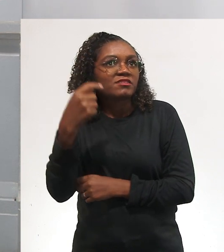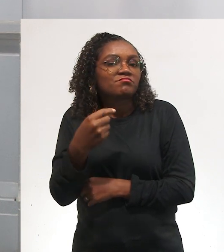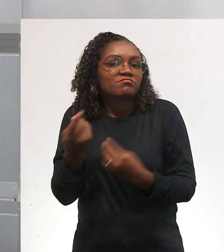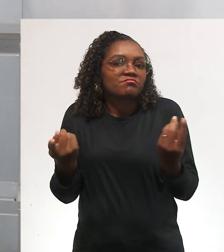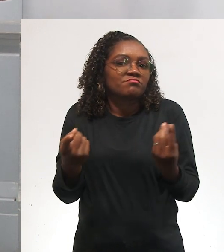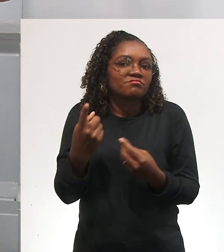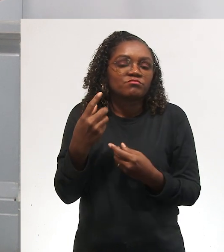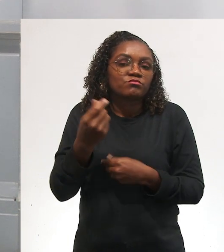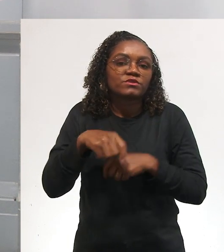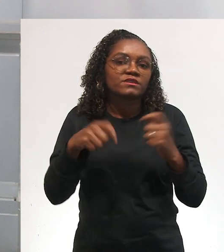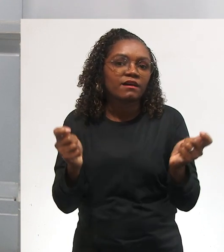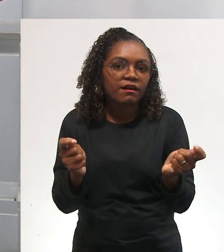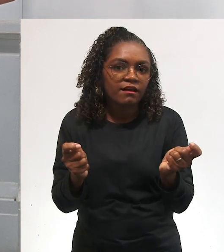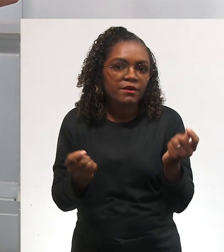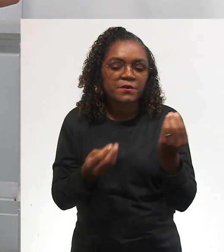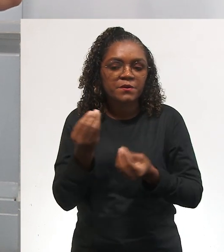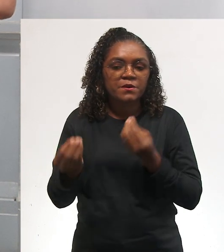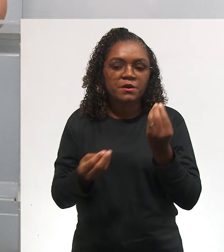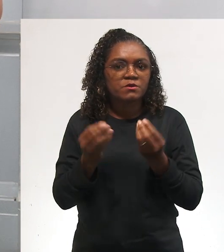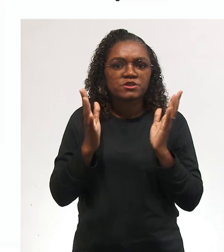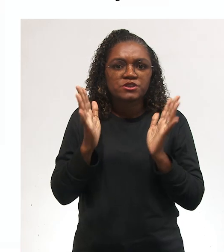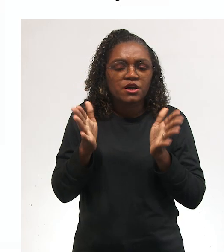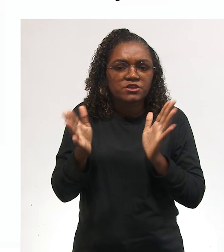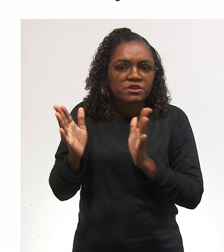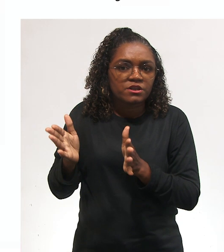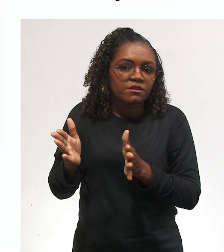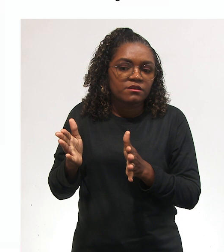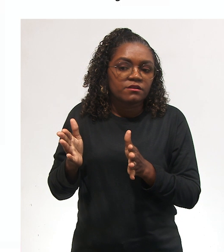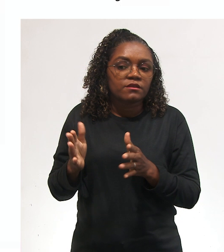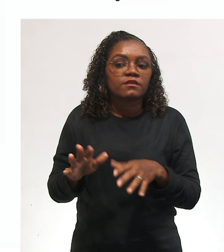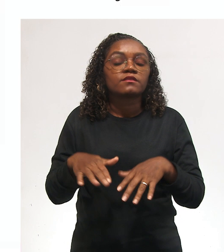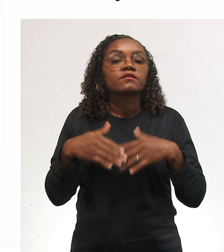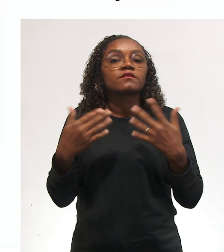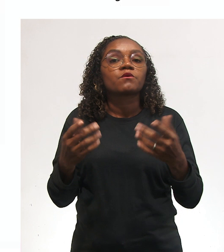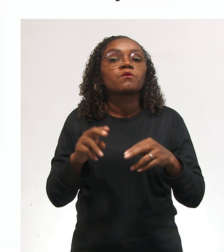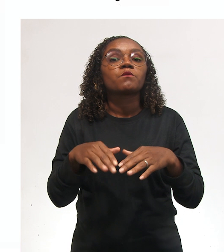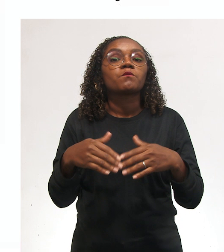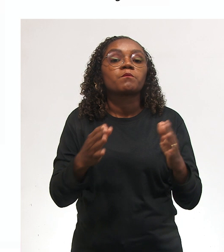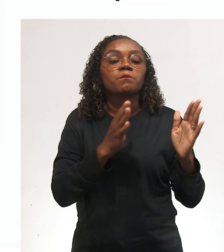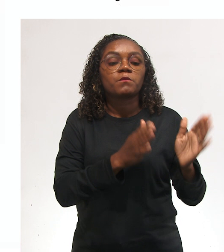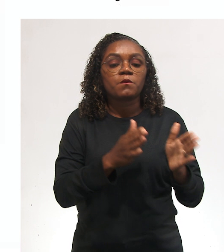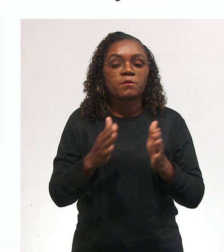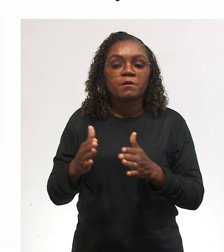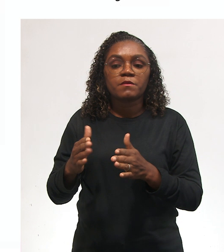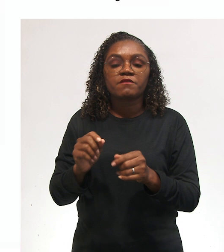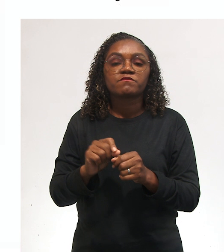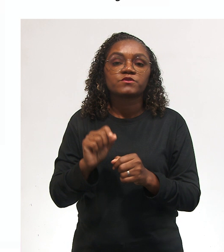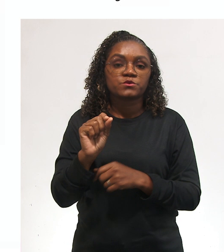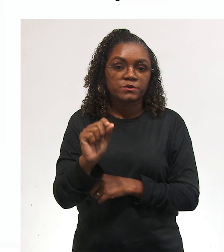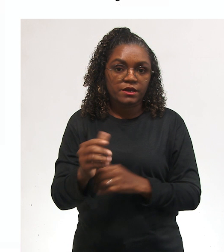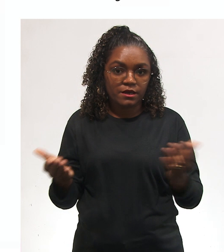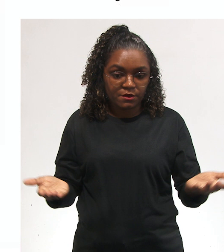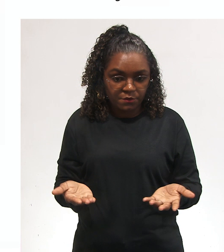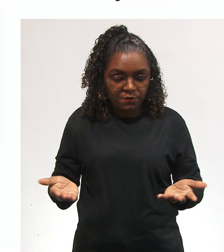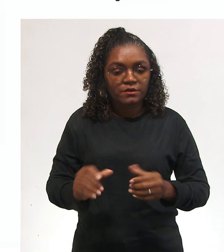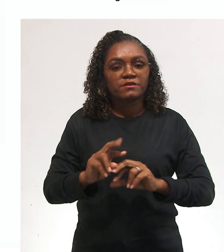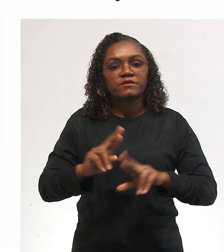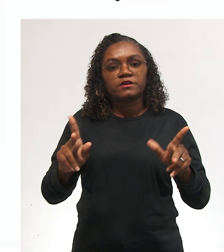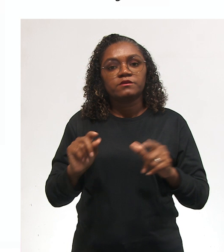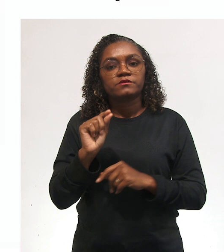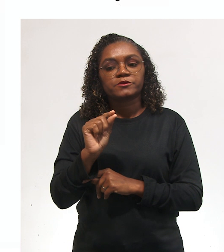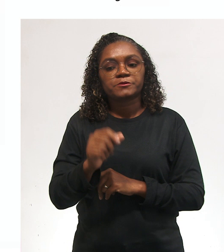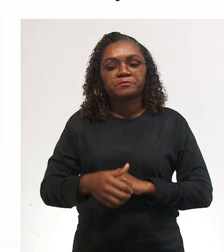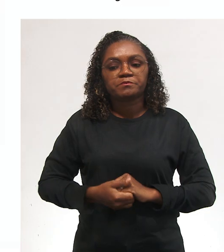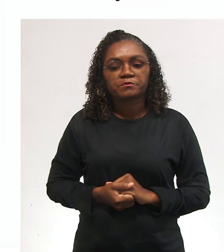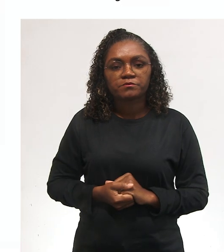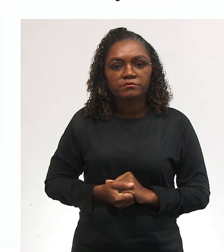já foi, já pensamos tudo que podia pensar, então o processo passa para uma outra fase, que